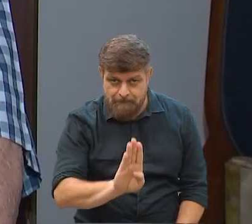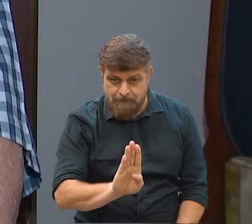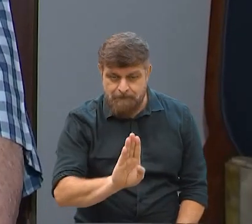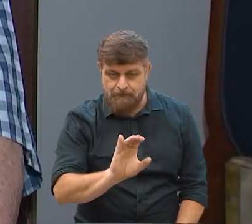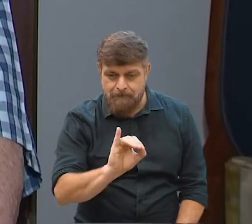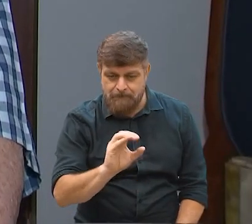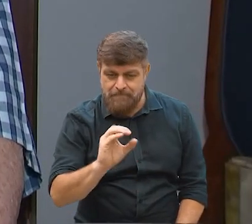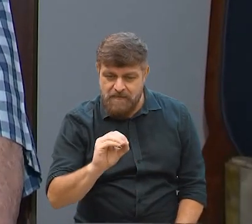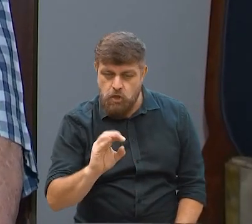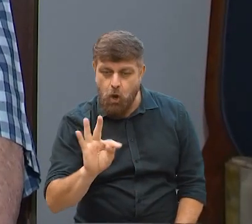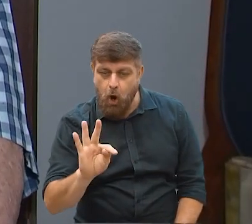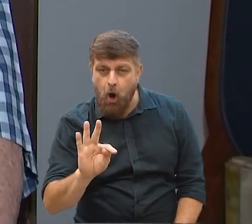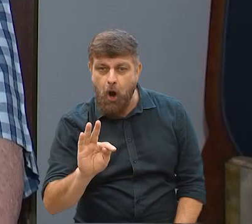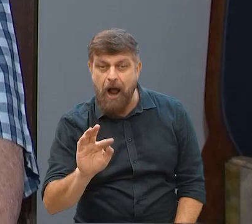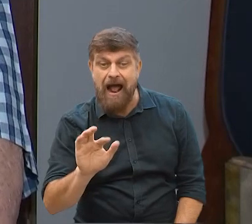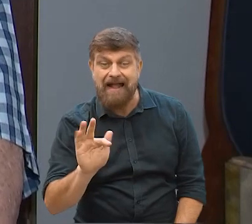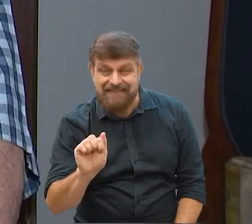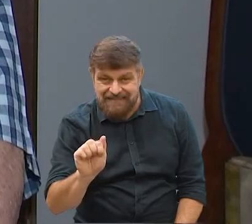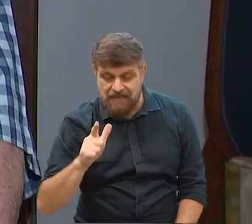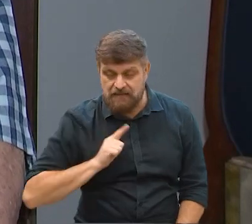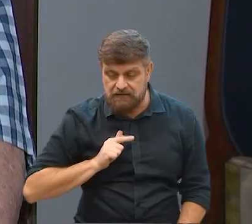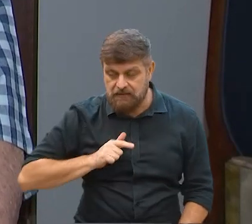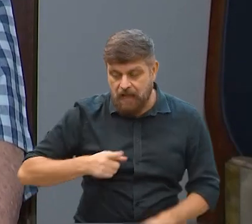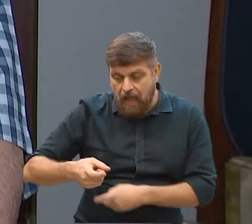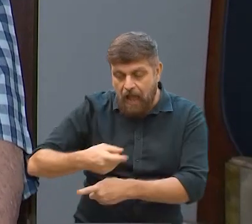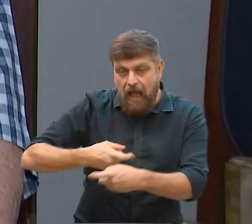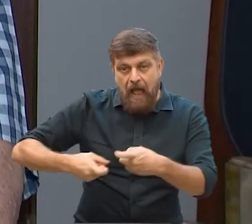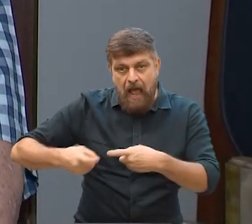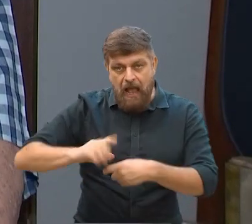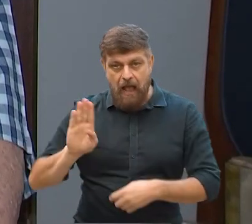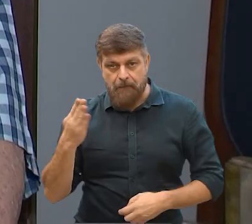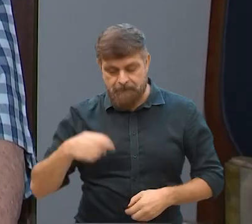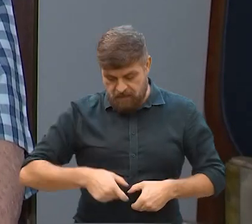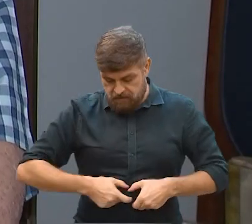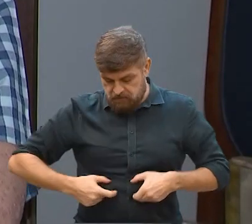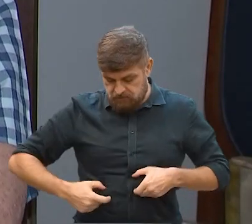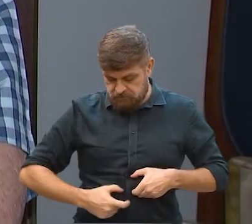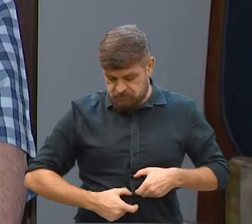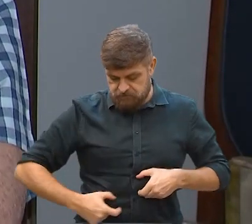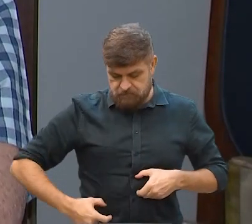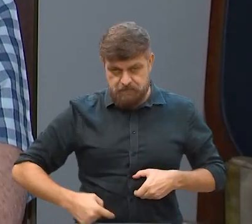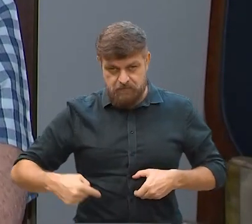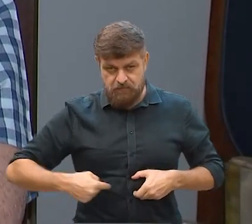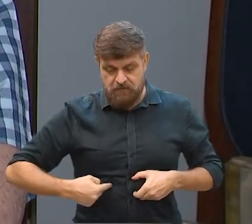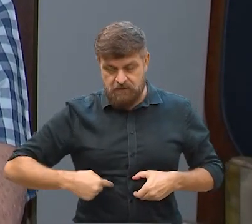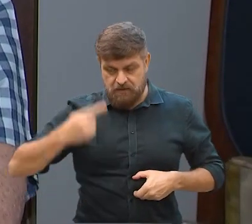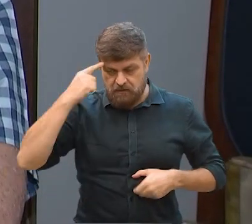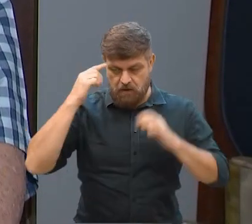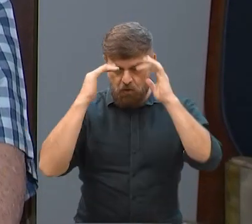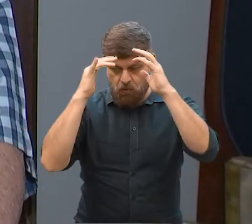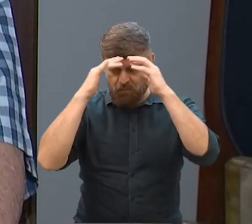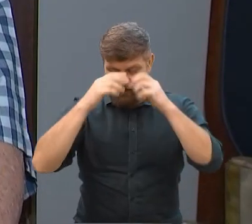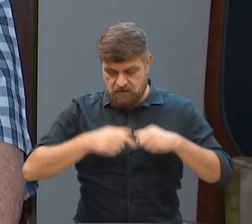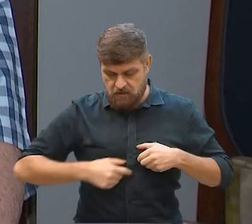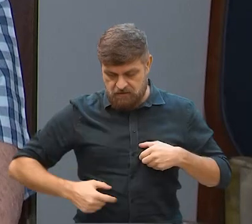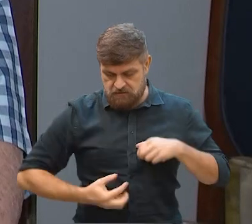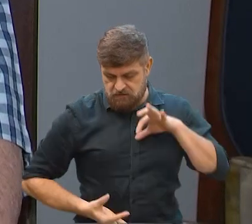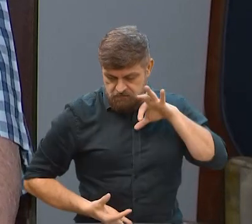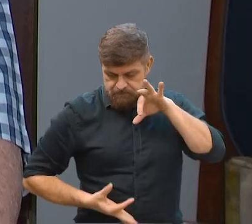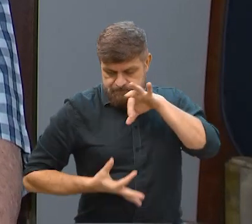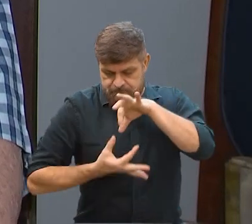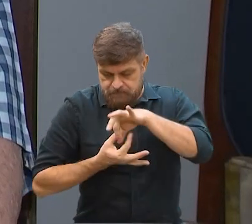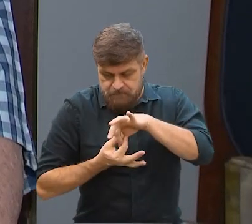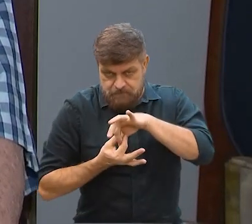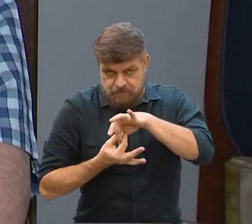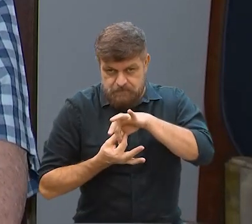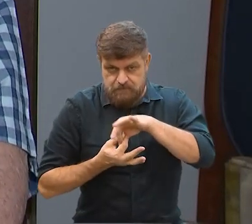intestinais. Tem muita coisa ligada às bactérias intestinais, ao eixo cérebro-intestino, como é chamado,